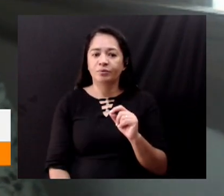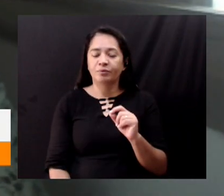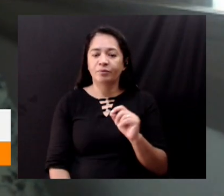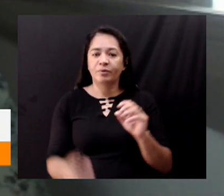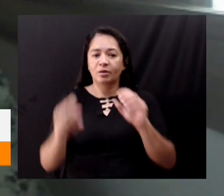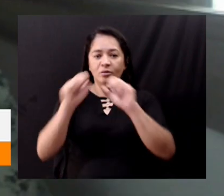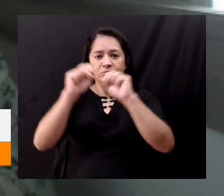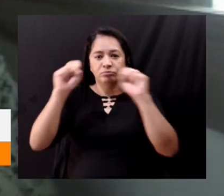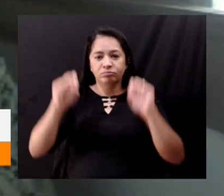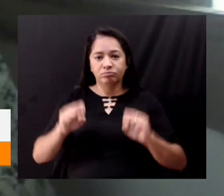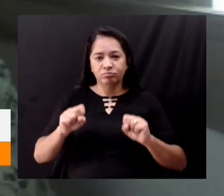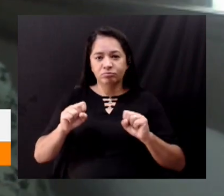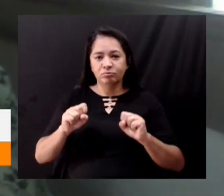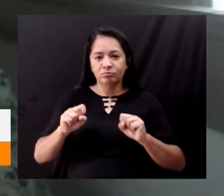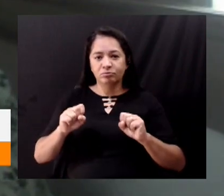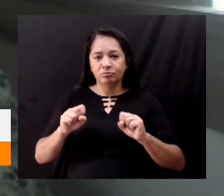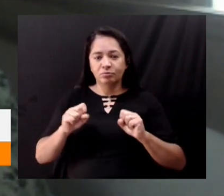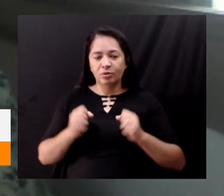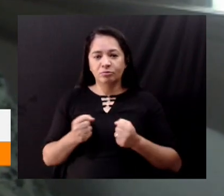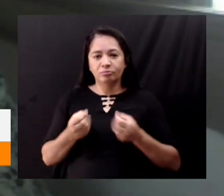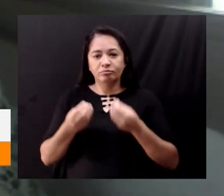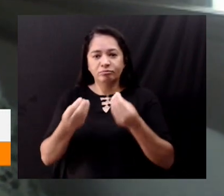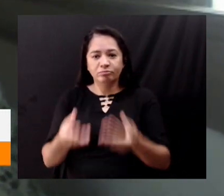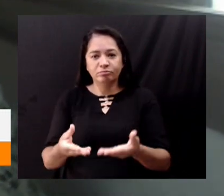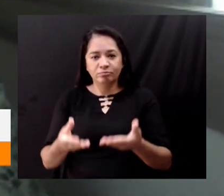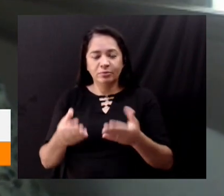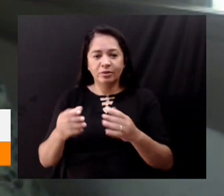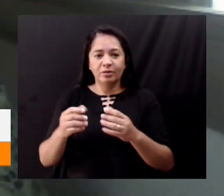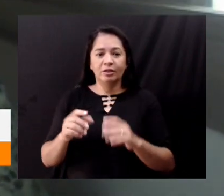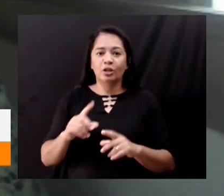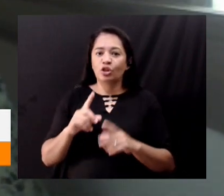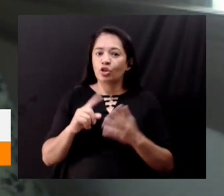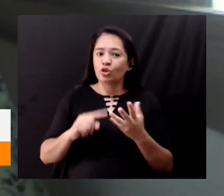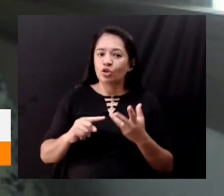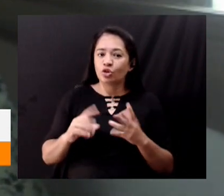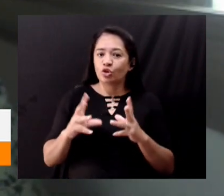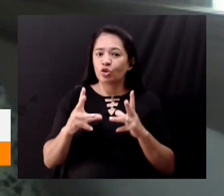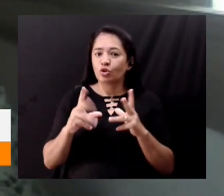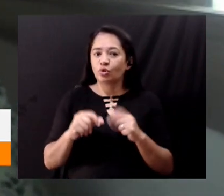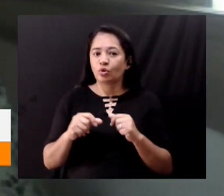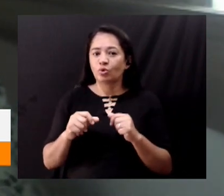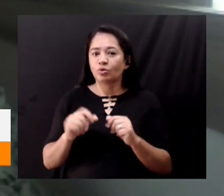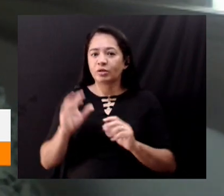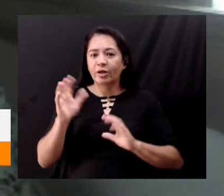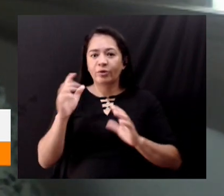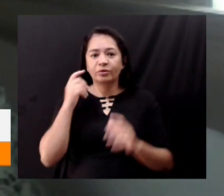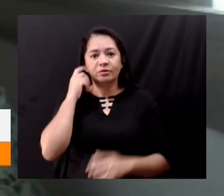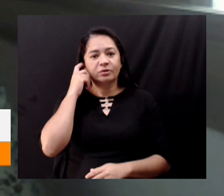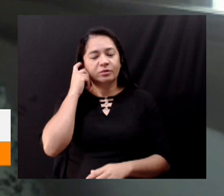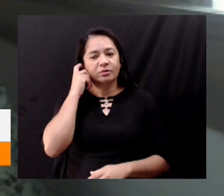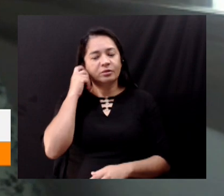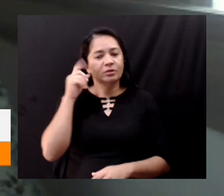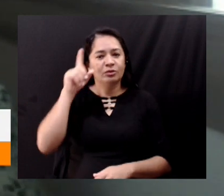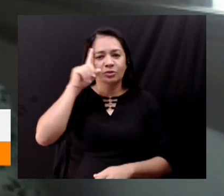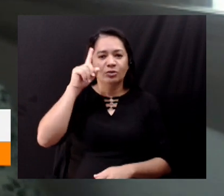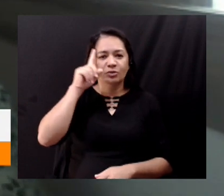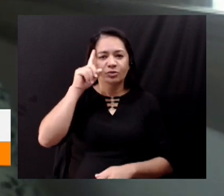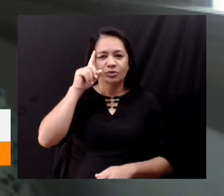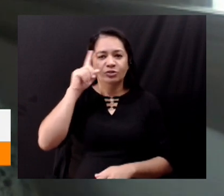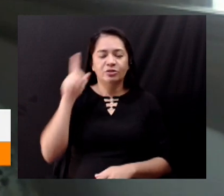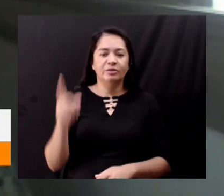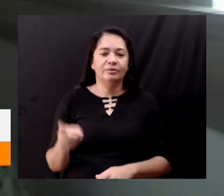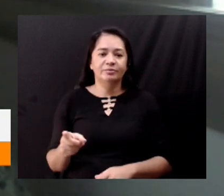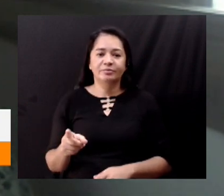ativado, todas as situações, né, ruins que a gente passou no nosso dia a dia, todas as nossas frustrações, a gente